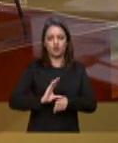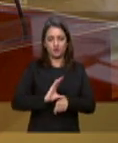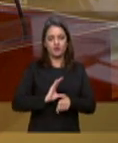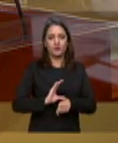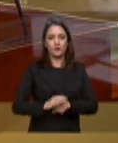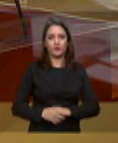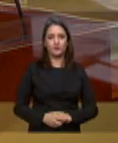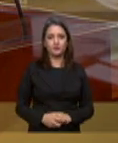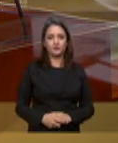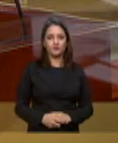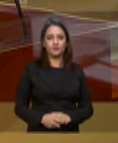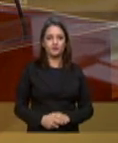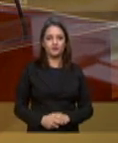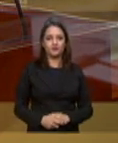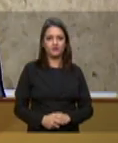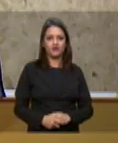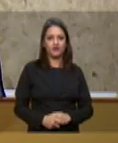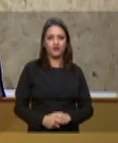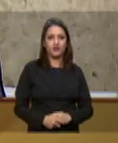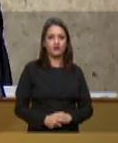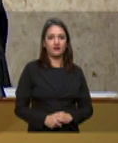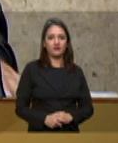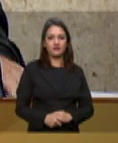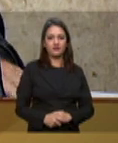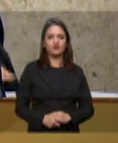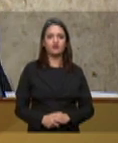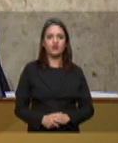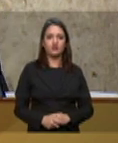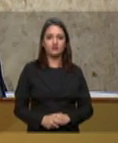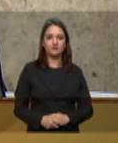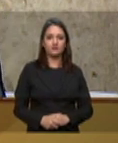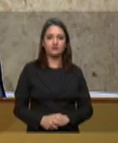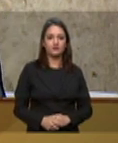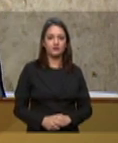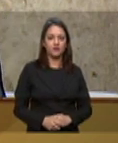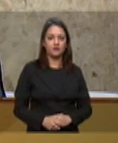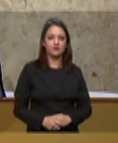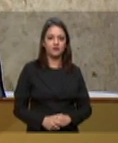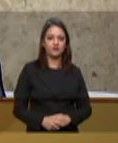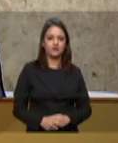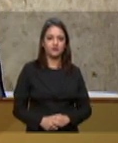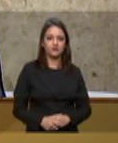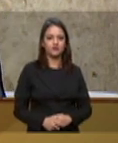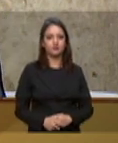da Lei 9.430. Muito obrigada. Obrigado. Muito obrigado, doutora